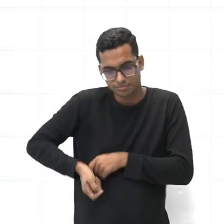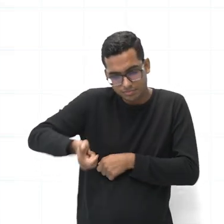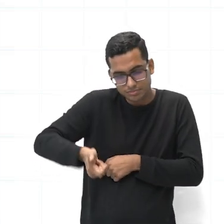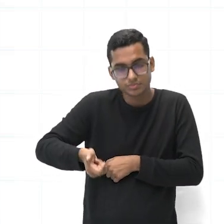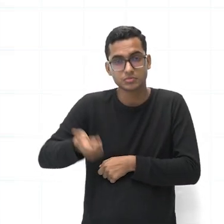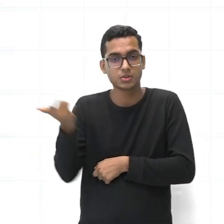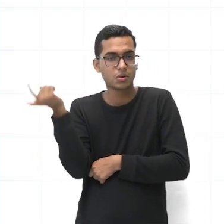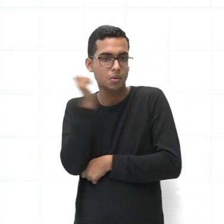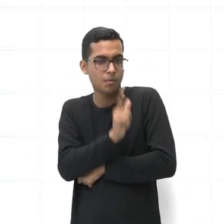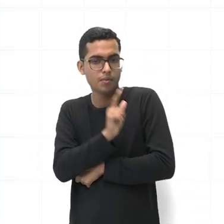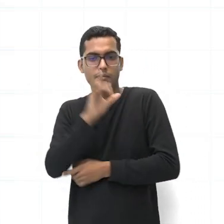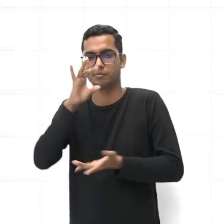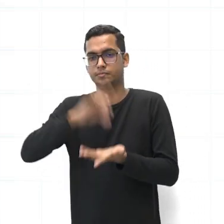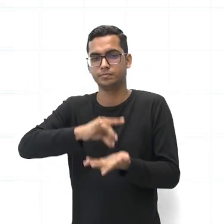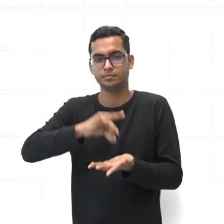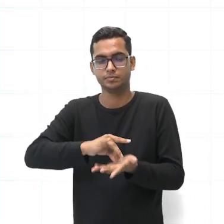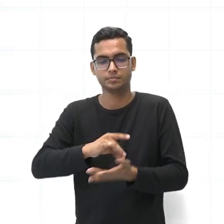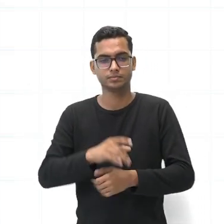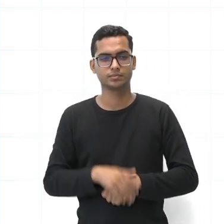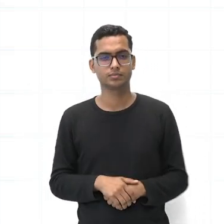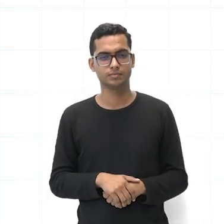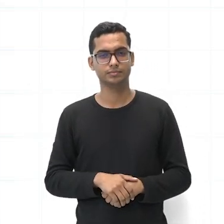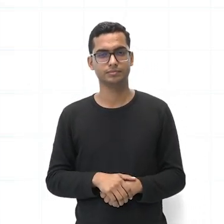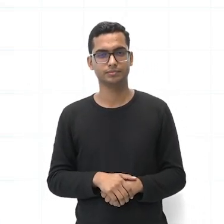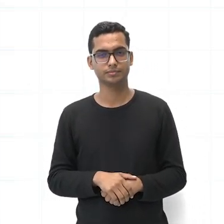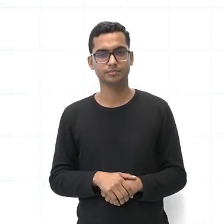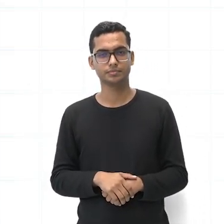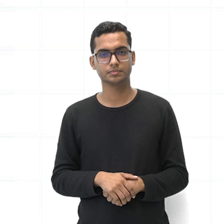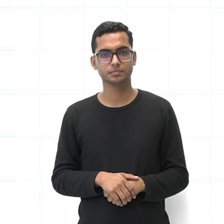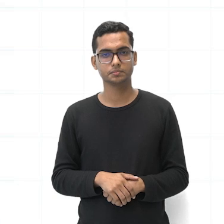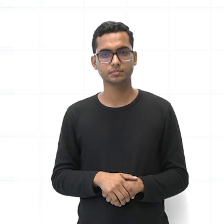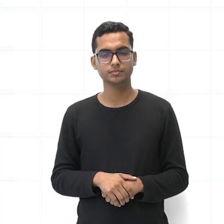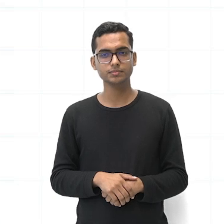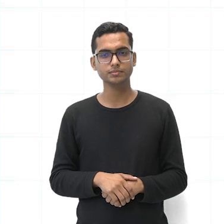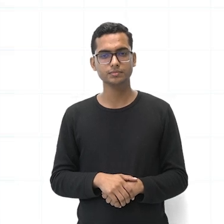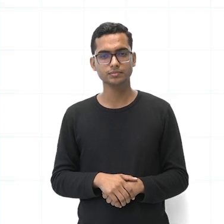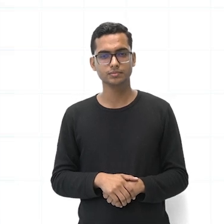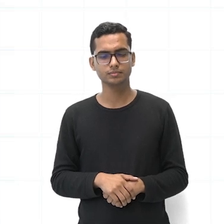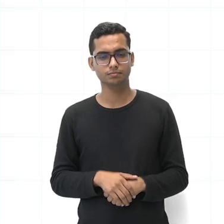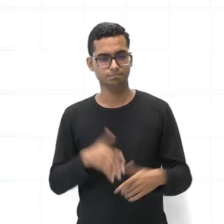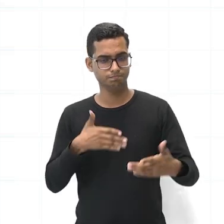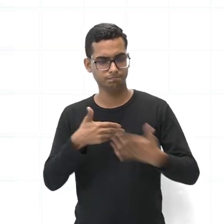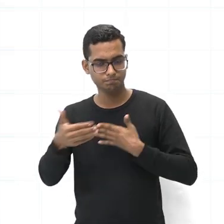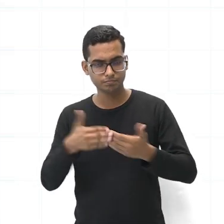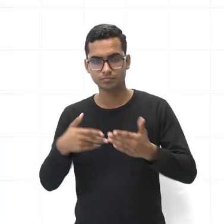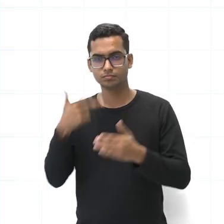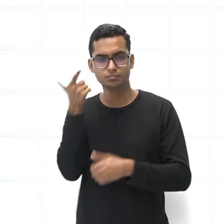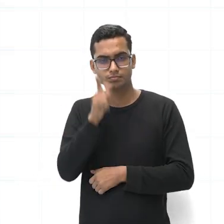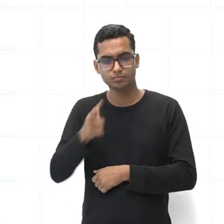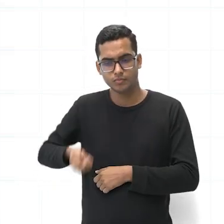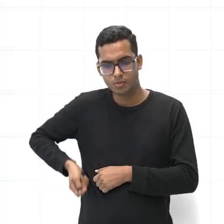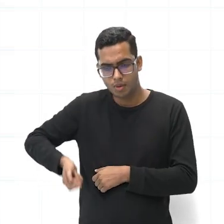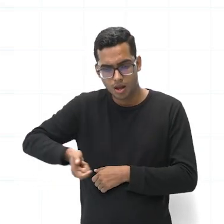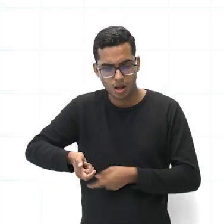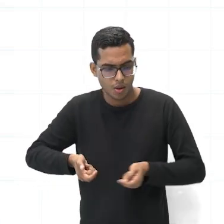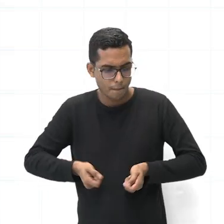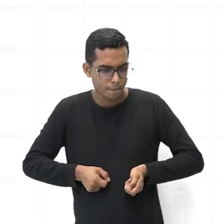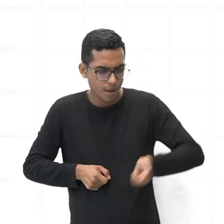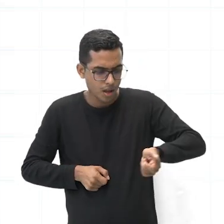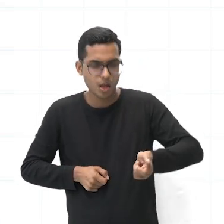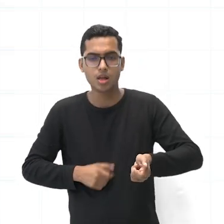ninguém poderá atingi-lo. Em qualquer um dos casos, passa para o buraco seguinte e,